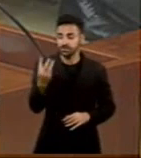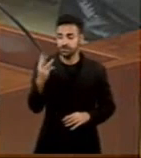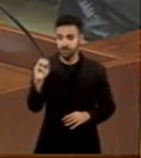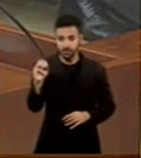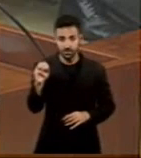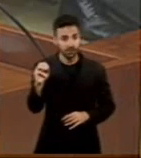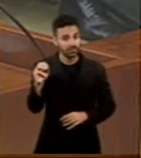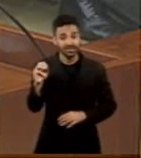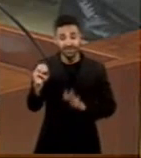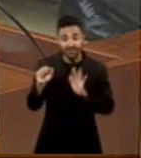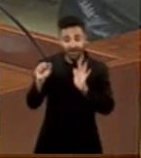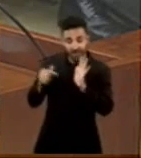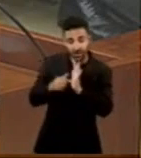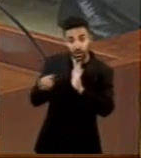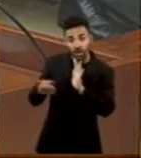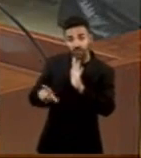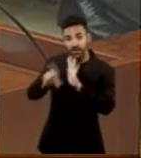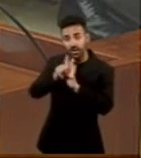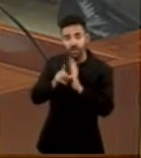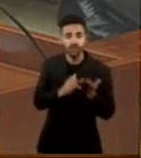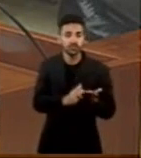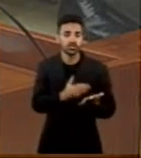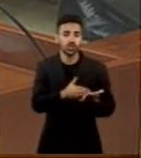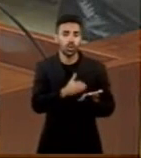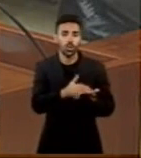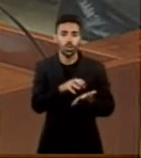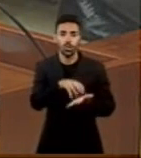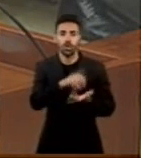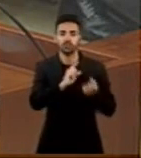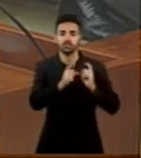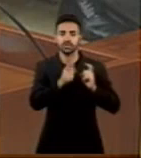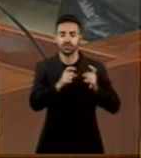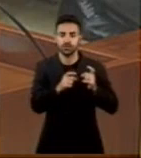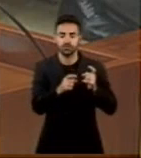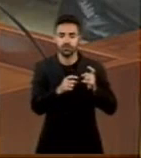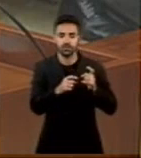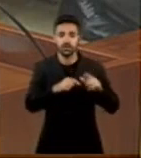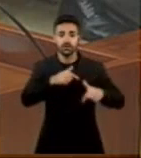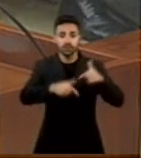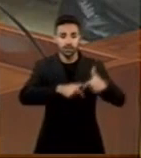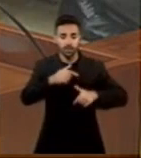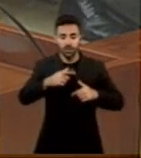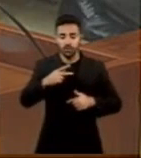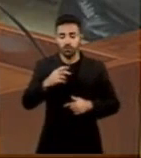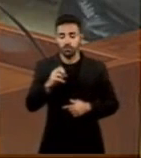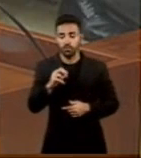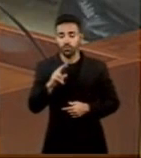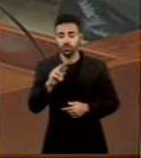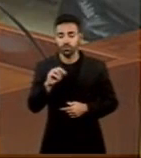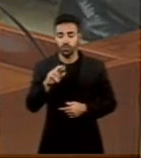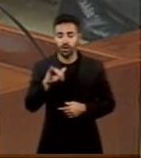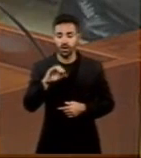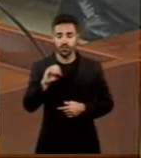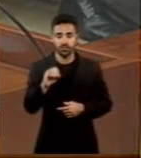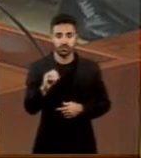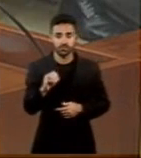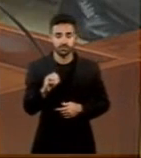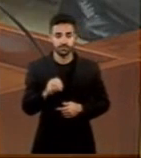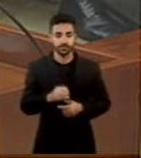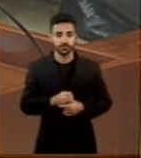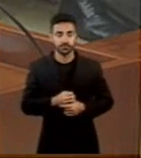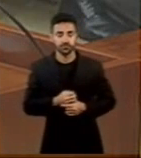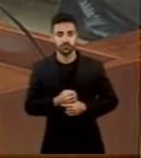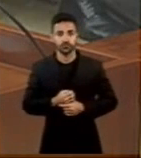8.630 e retirou as administrações portuárias da operação portuária, como bem foi colocado aqui, retirou.